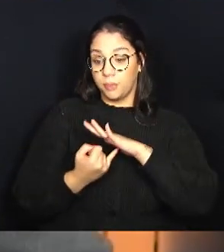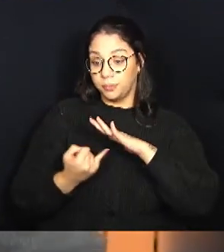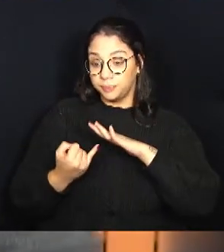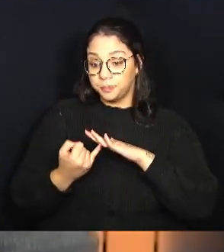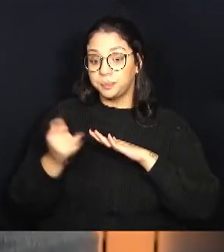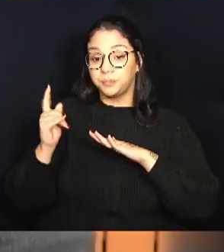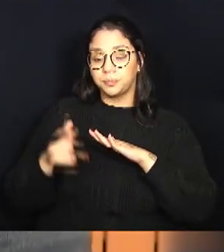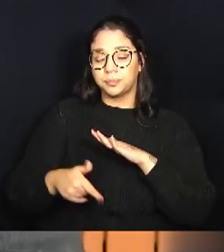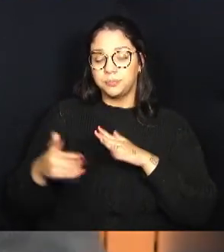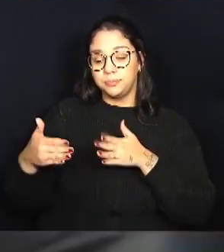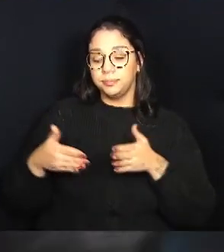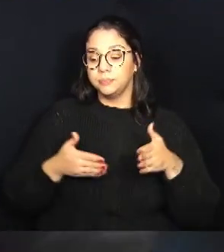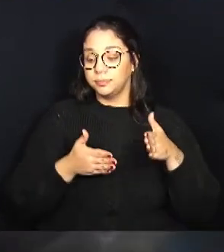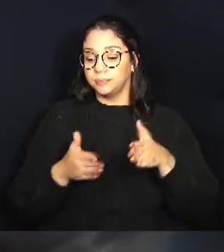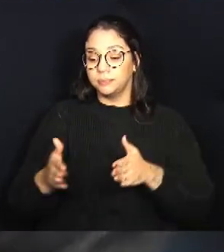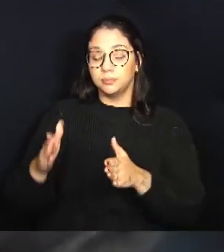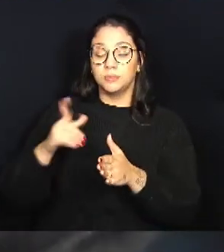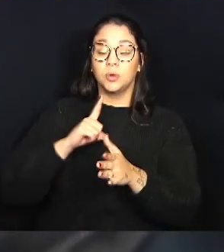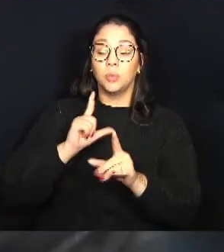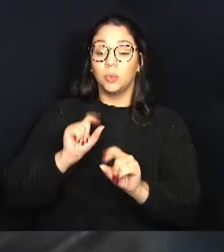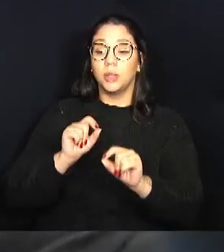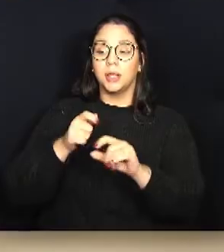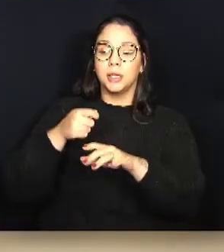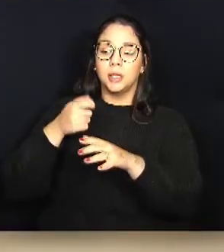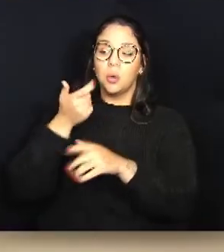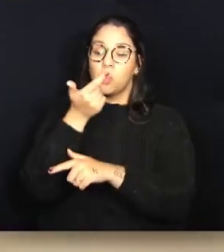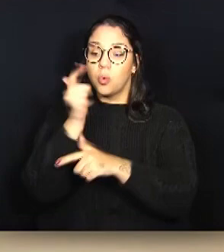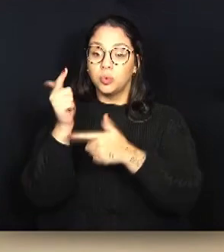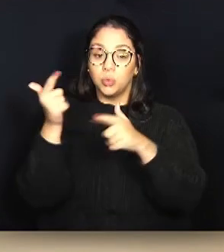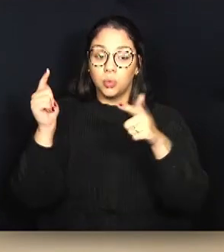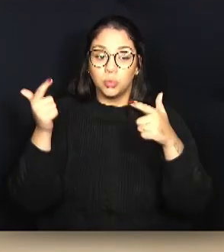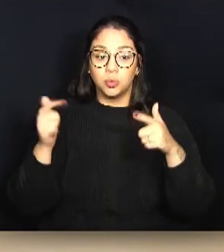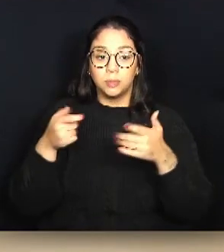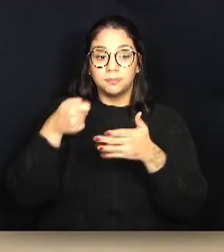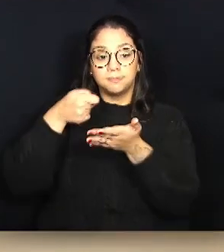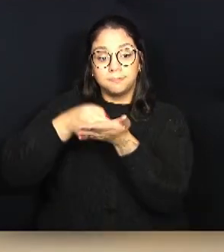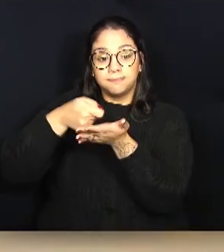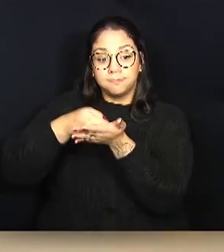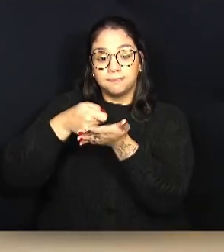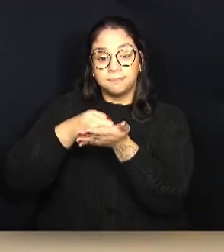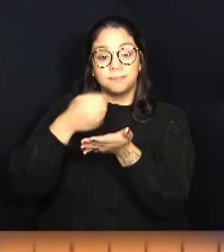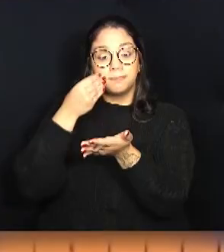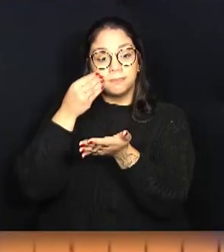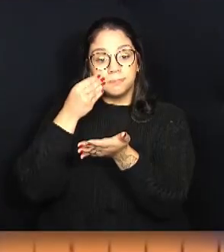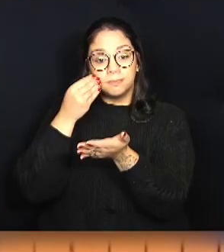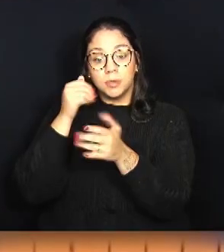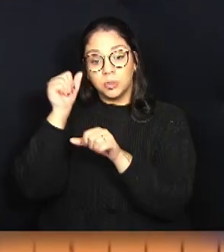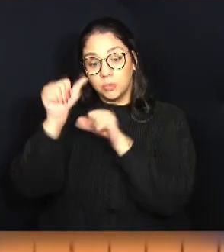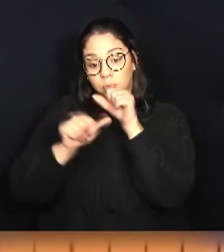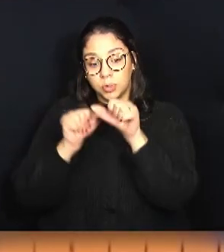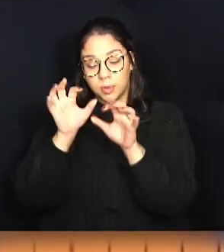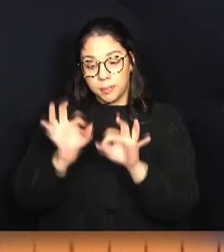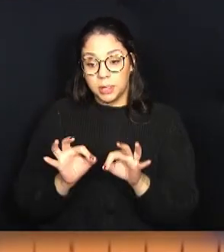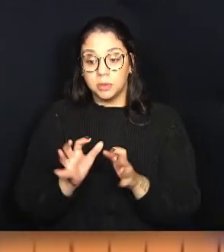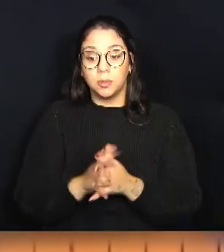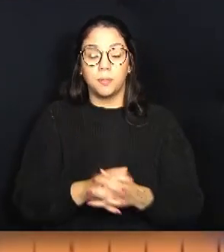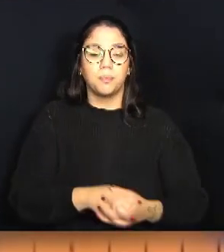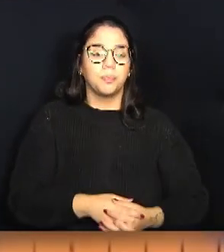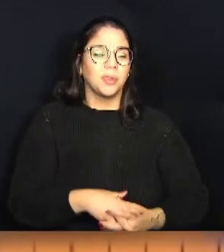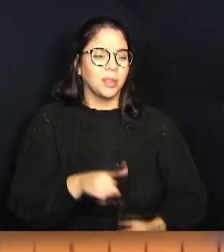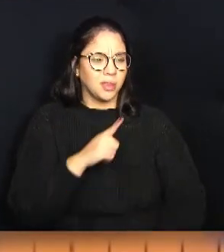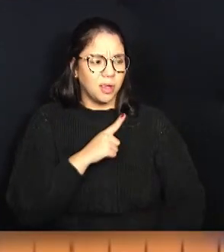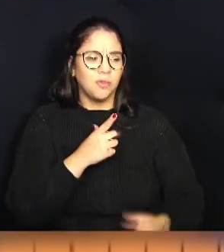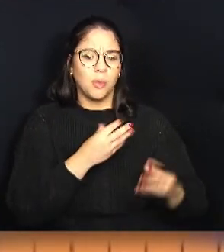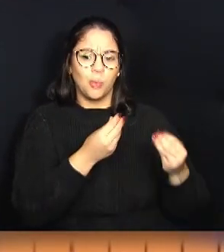um caminho para pressionar os demais poderes em busca de mudanças efetivas. Nós temos bastante gente